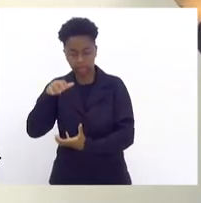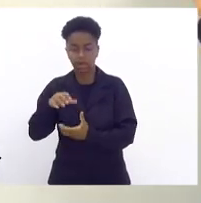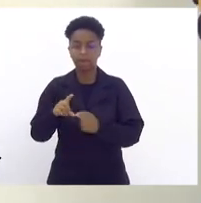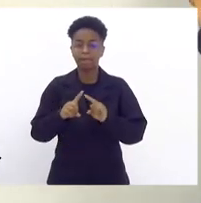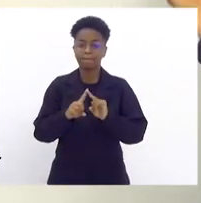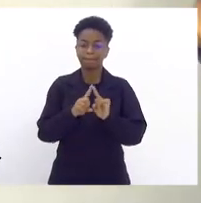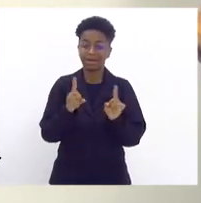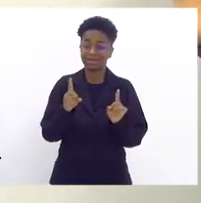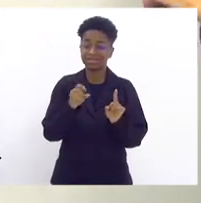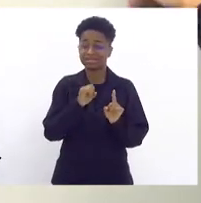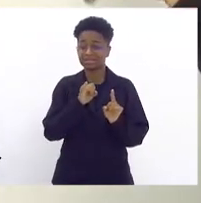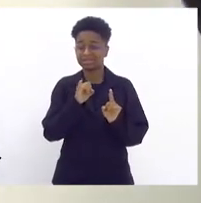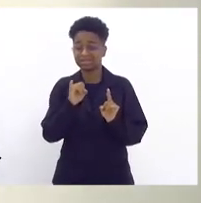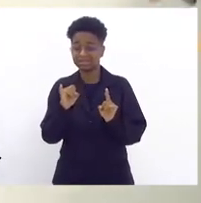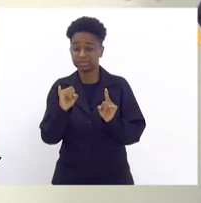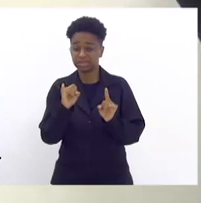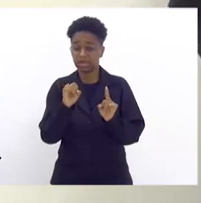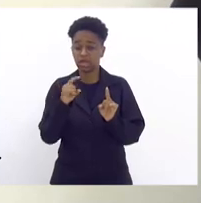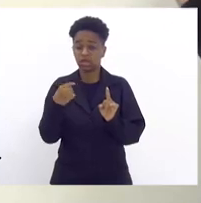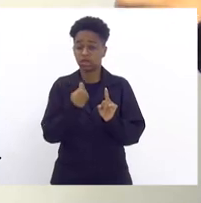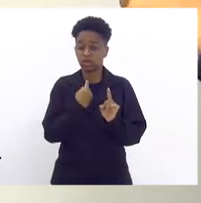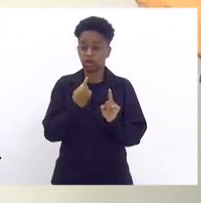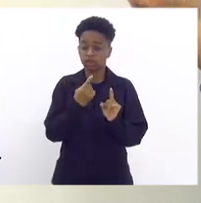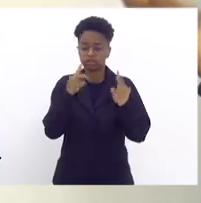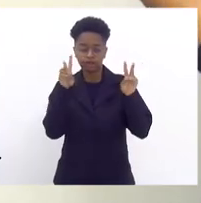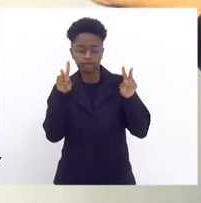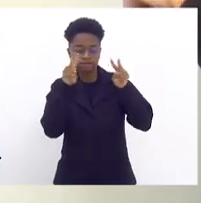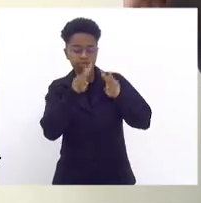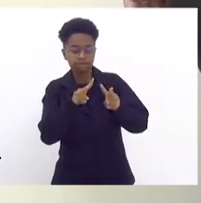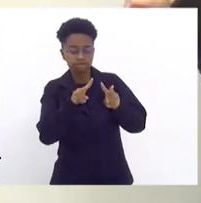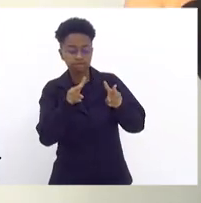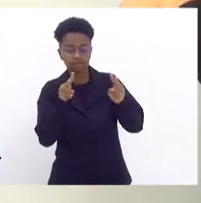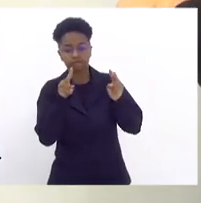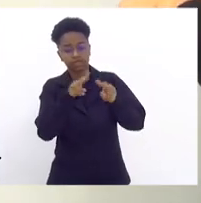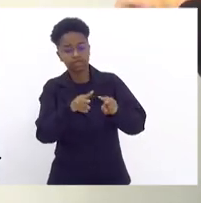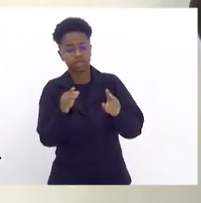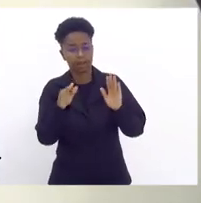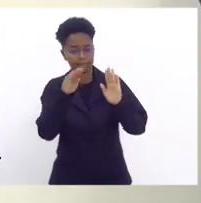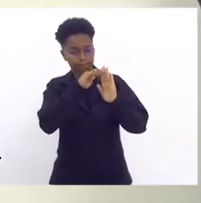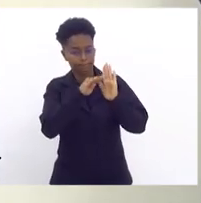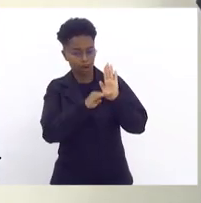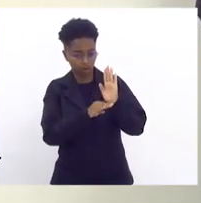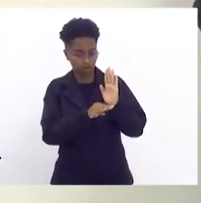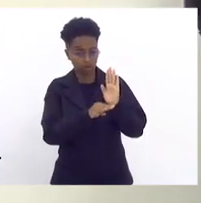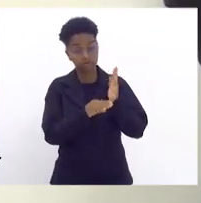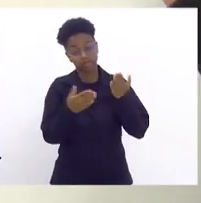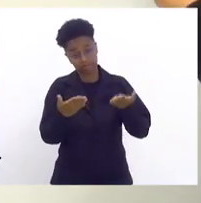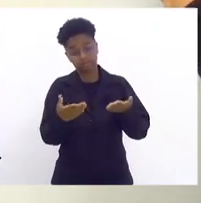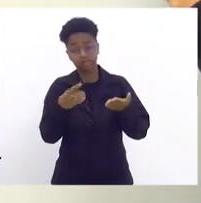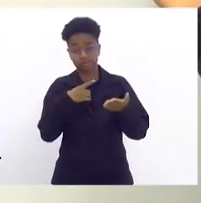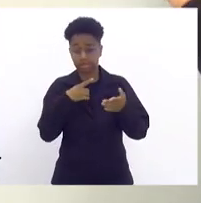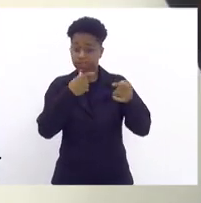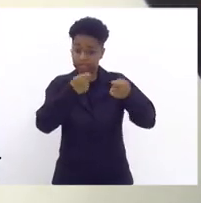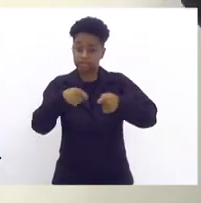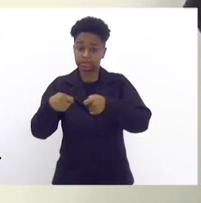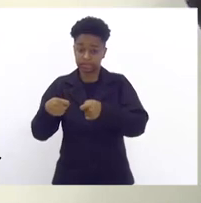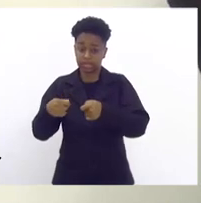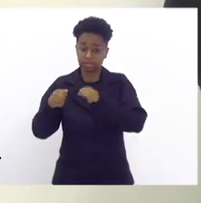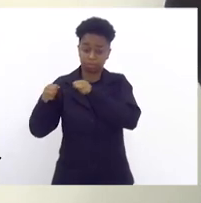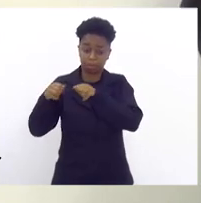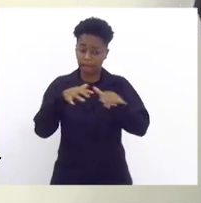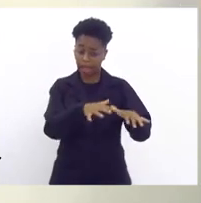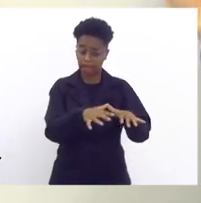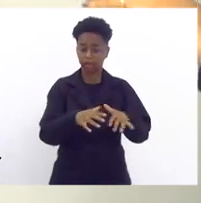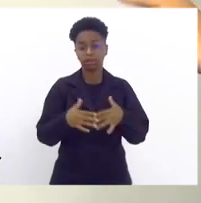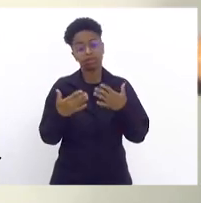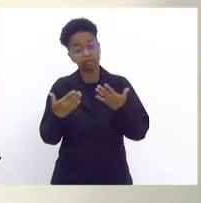da visibilidade eu acho que é isso que a gente está fazendo aqui há uma determinada pauta a demanda chega porque ela existe né então